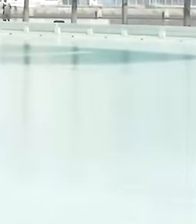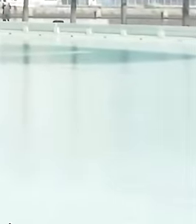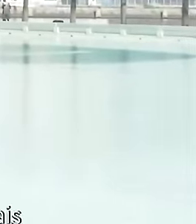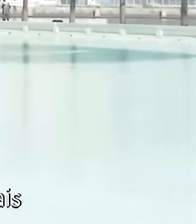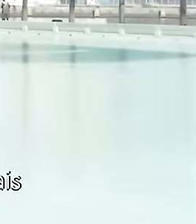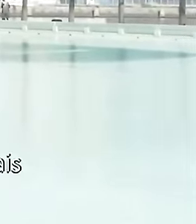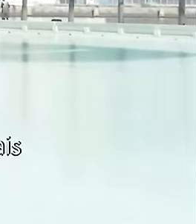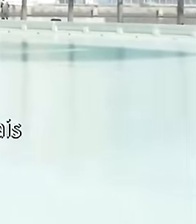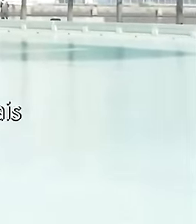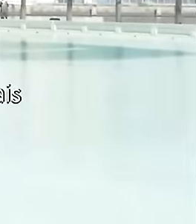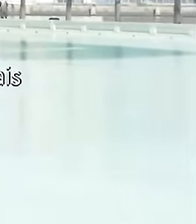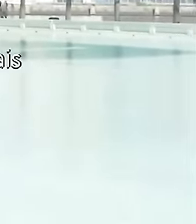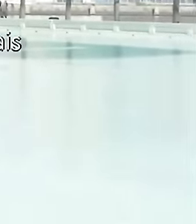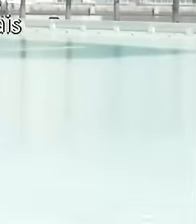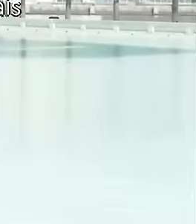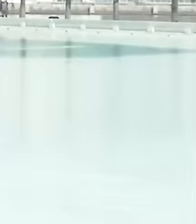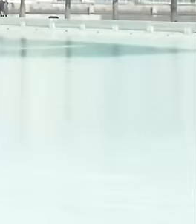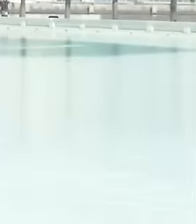Legenda